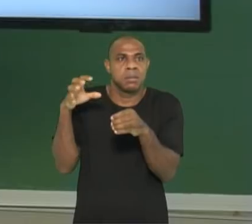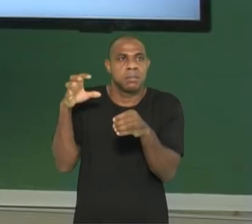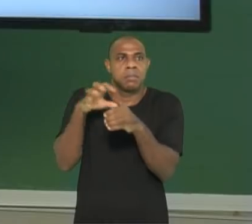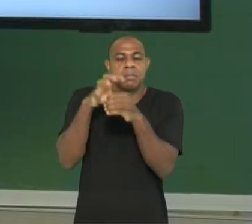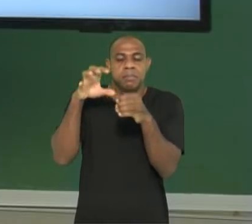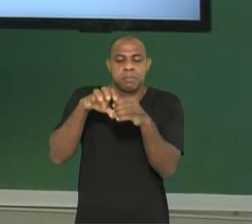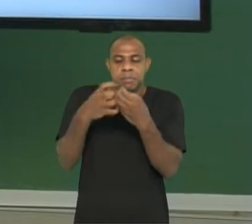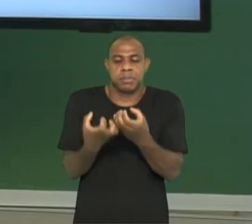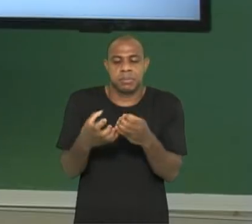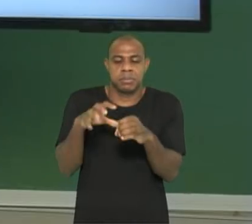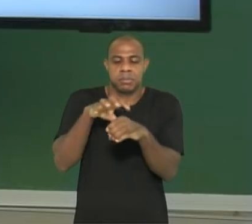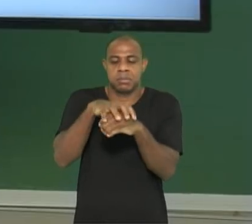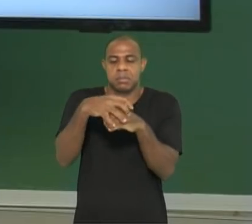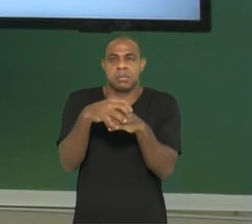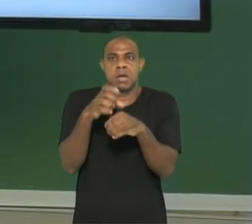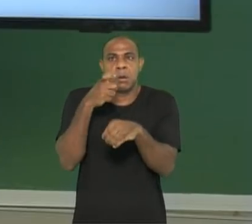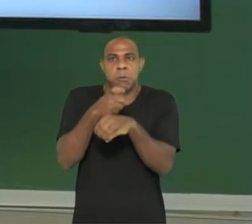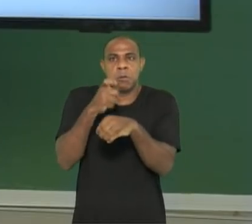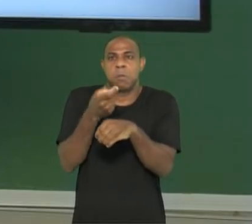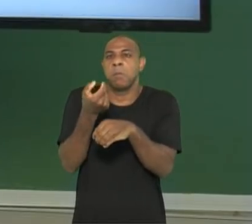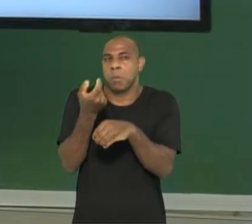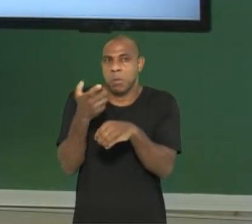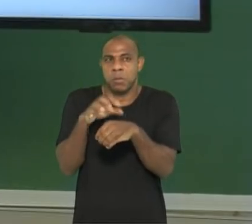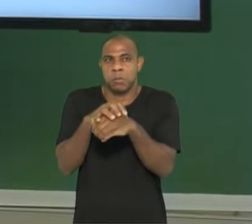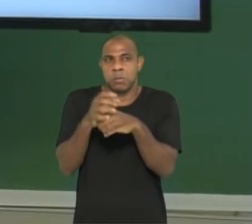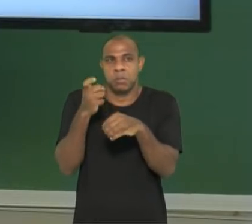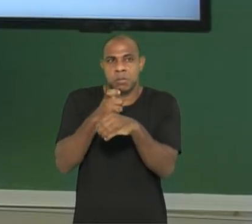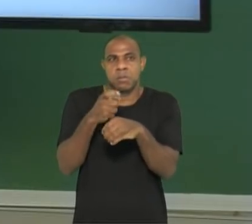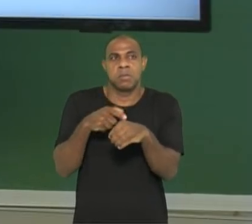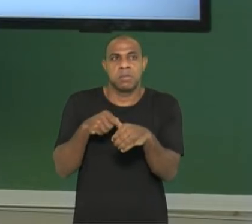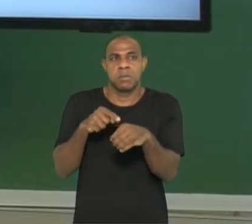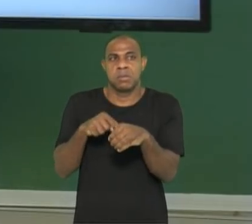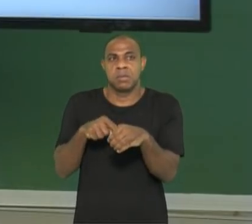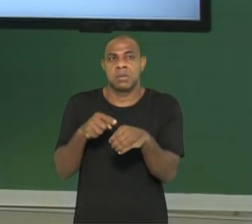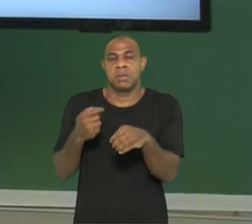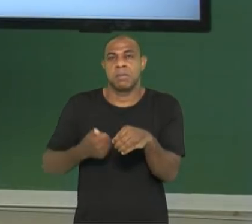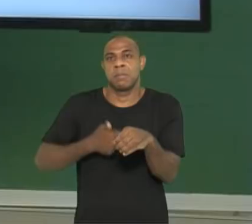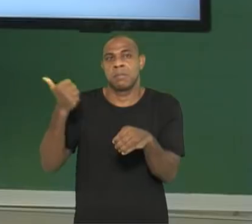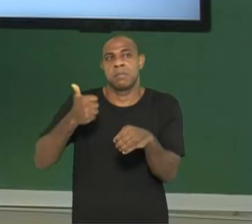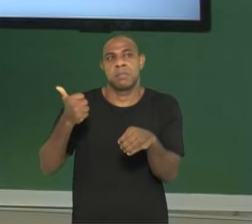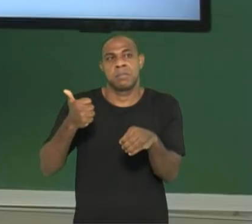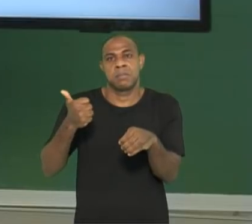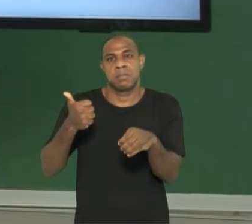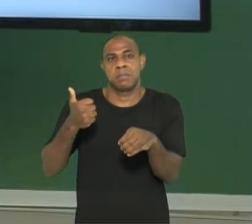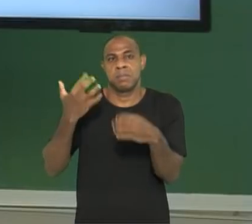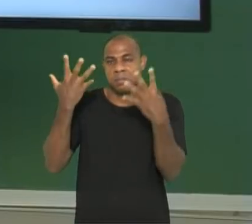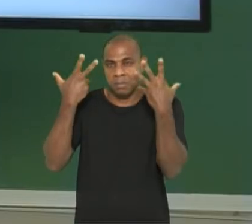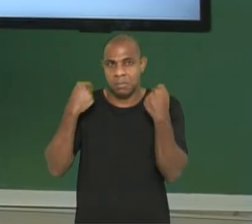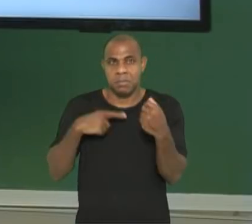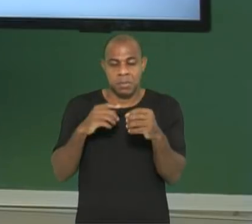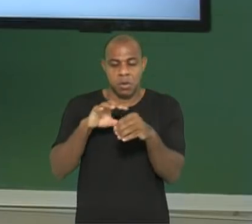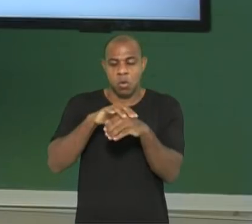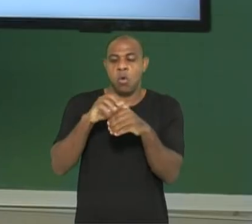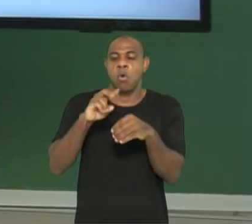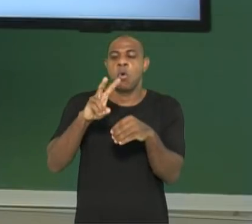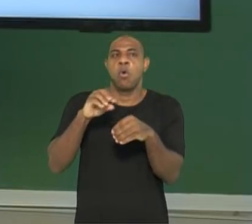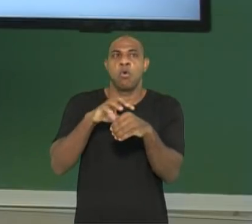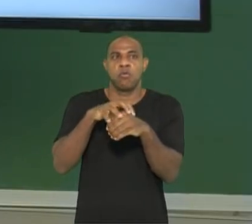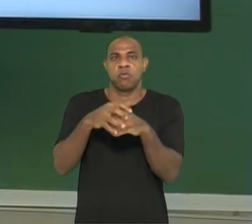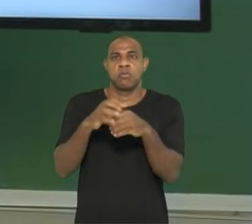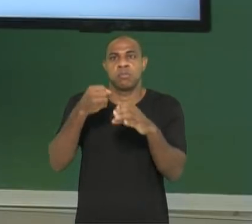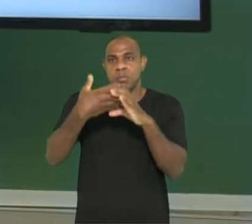que não quebre os ovos. Esses animais são os primeiros animais que têm esse ovo com